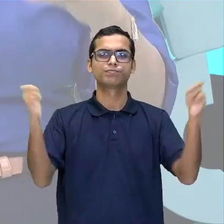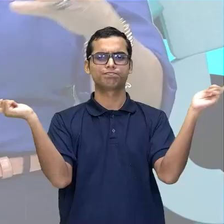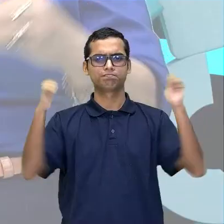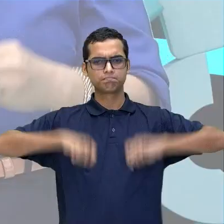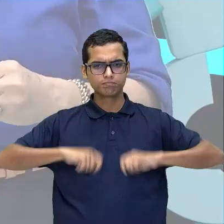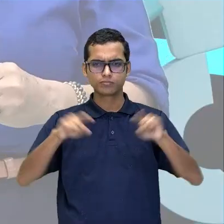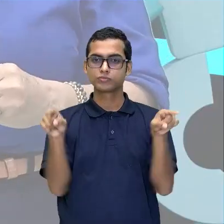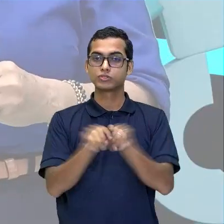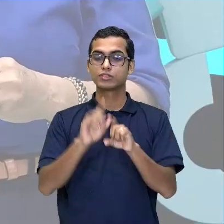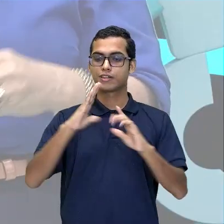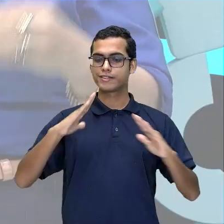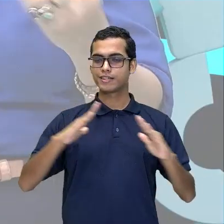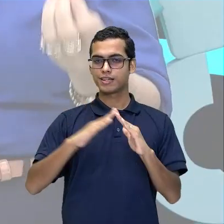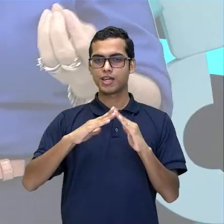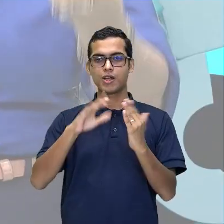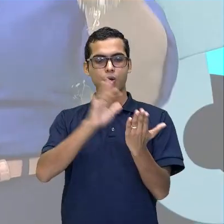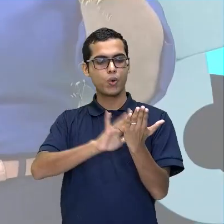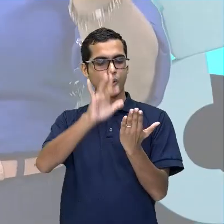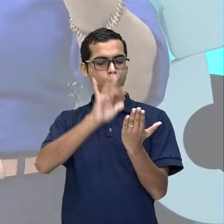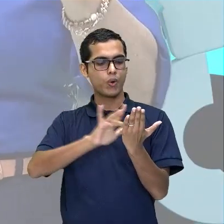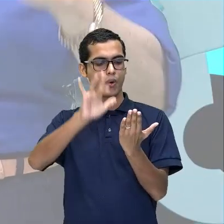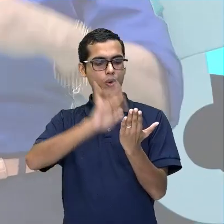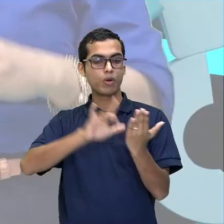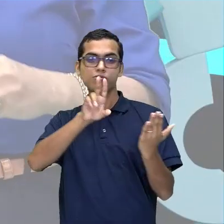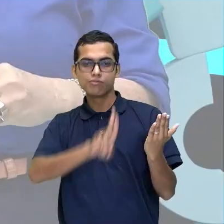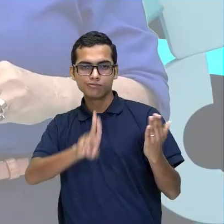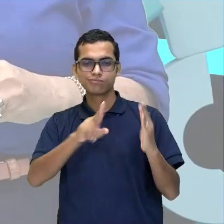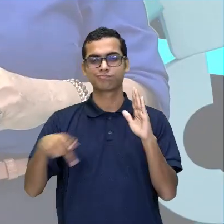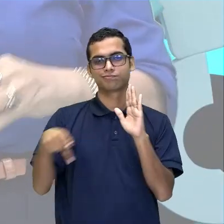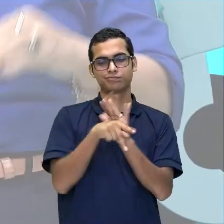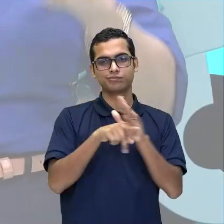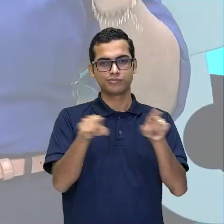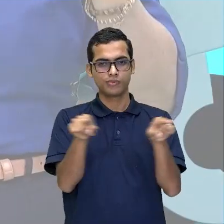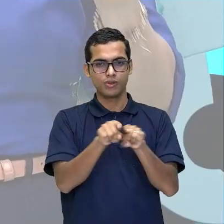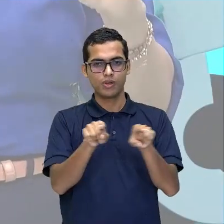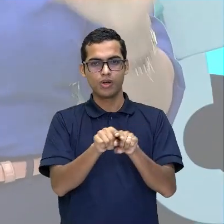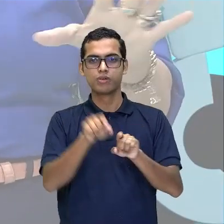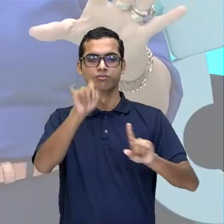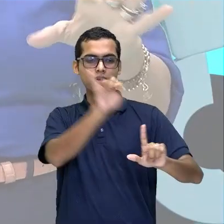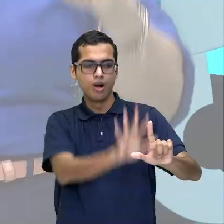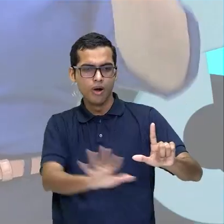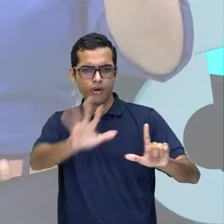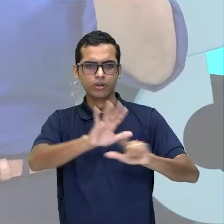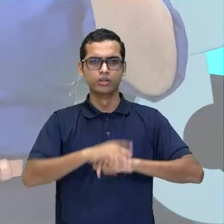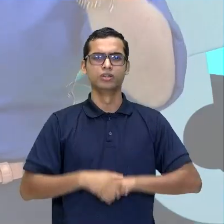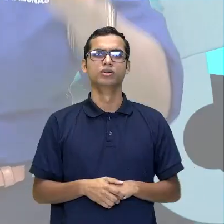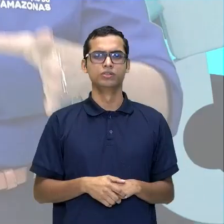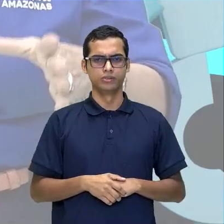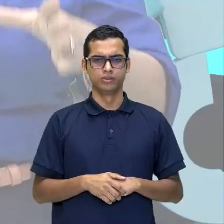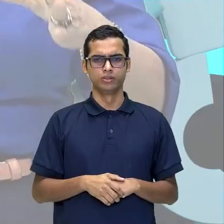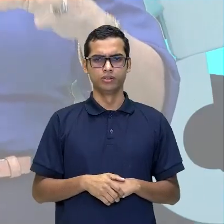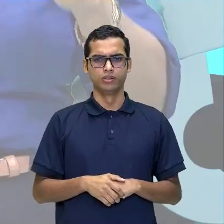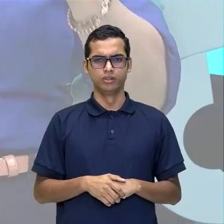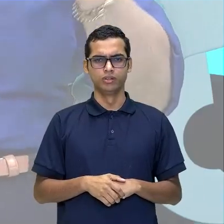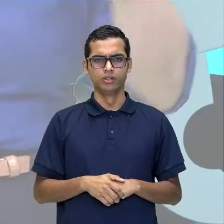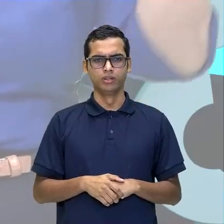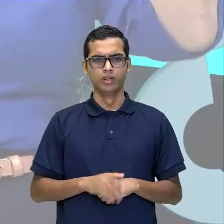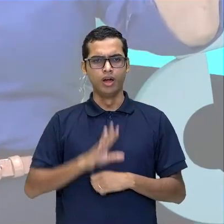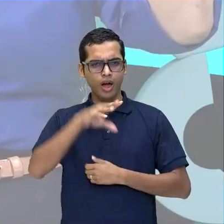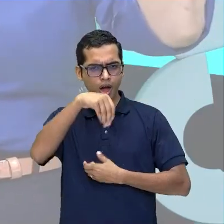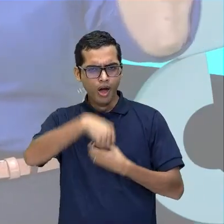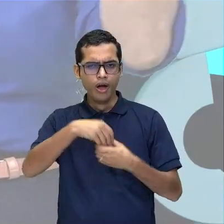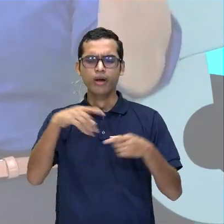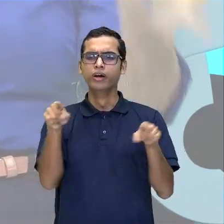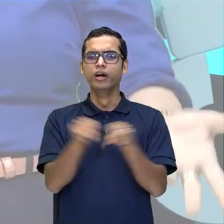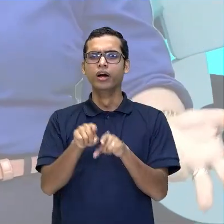só acessando pelas hipermídias, né? Esses exemplos não são ficção, são janelas